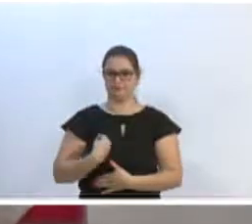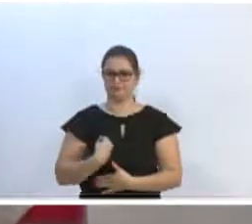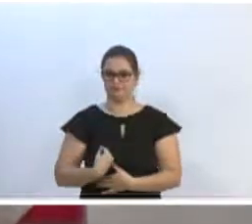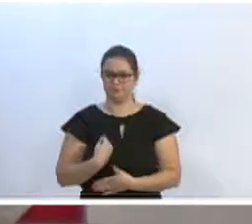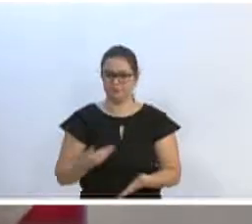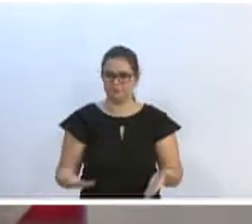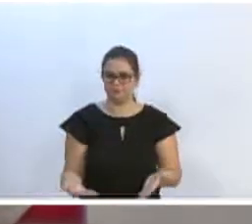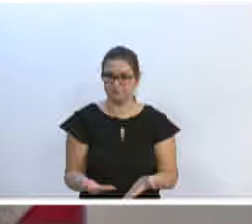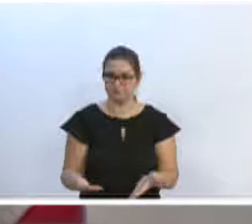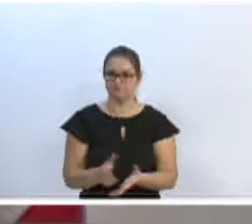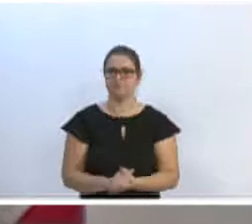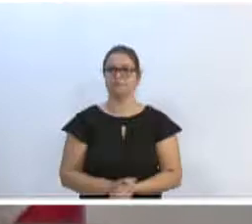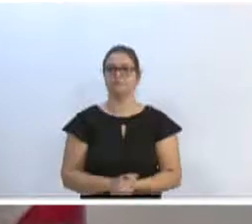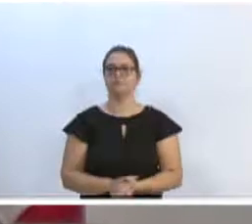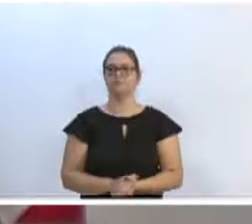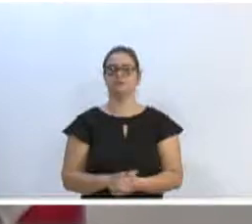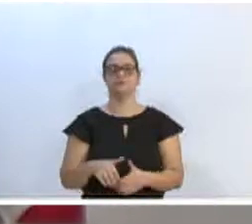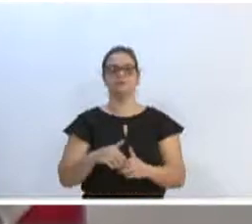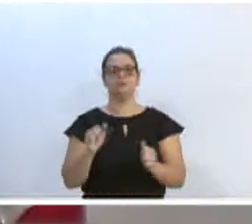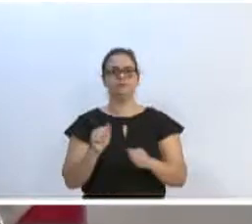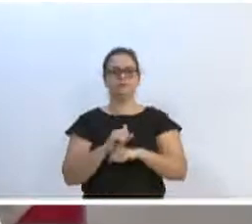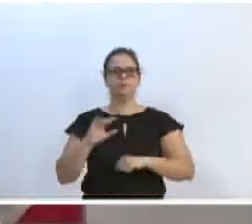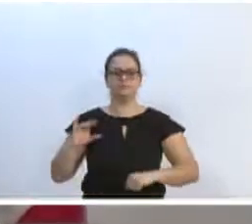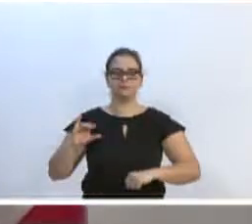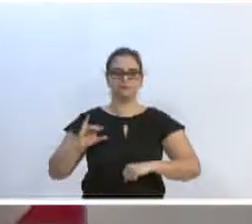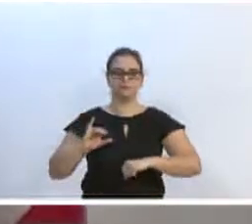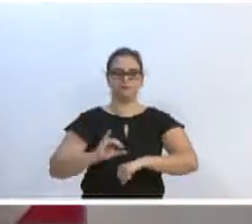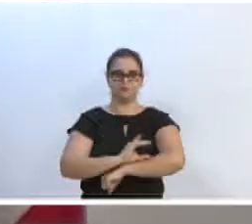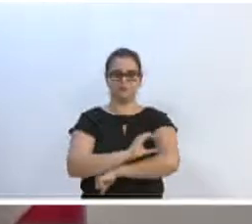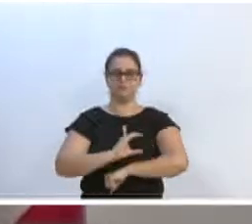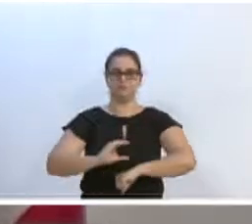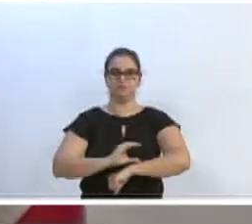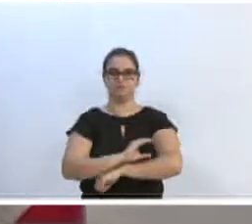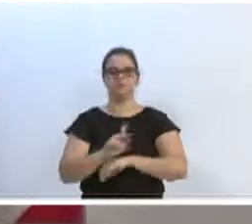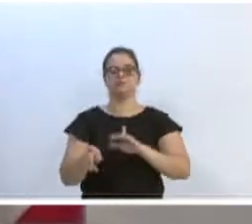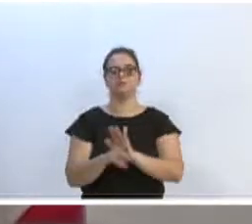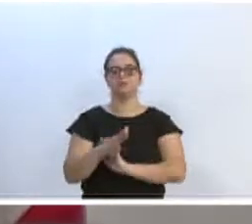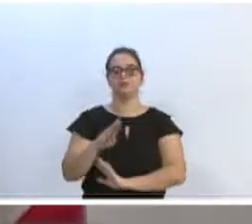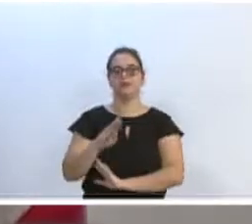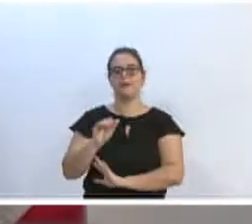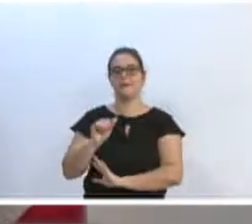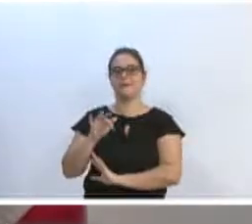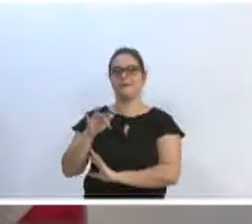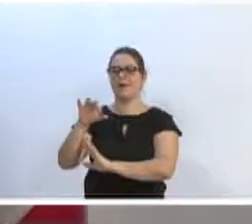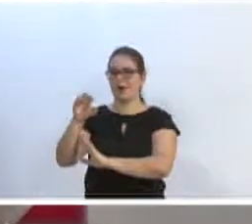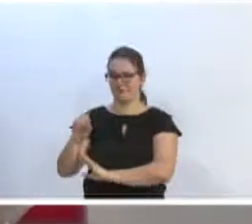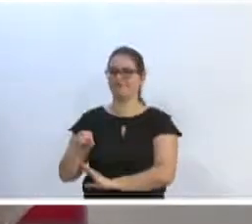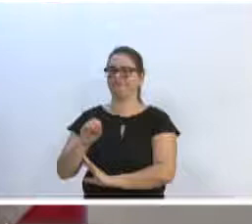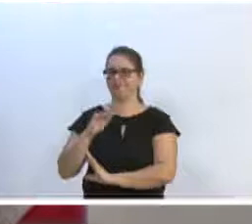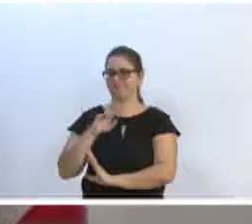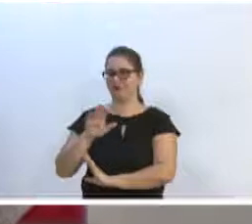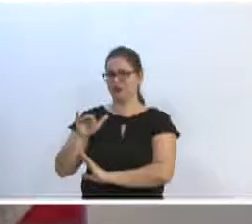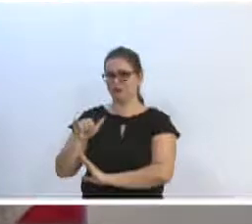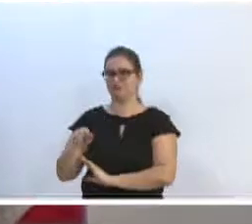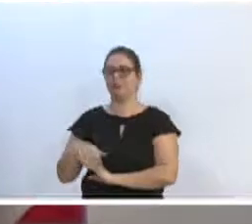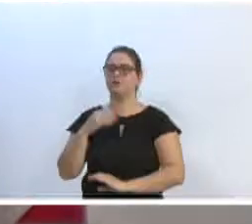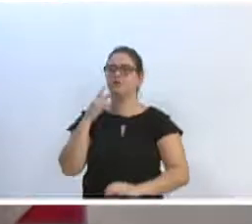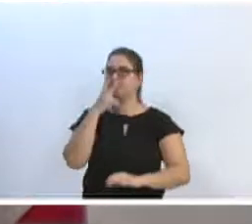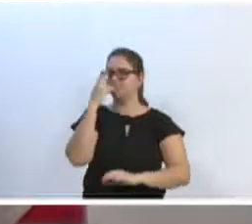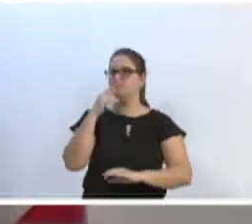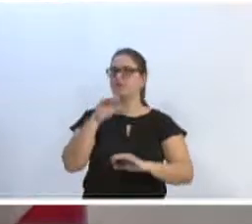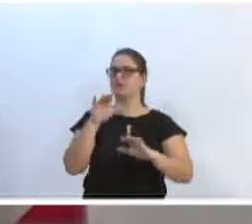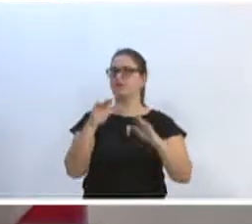nosso parceiro das etapas em madri um popular bafo que nos acompanha pelos meios de comunicação boa